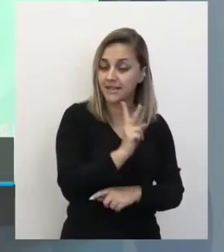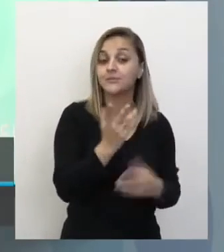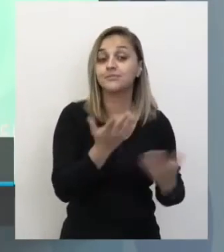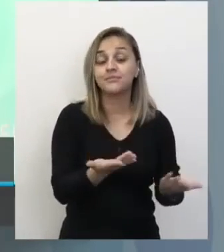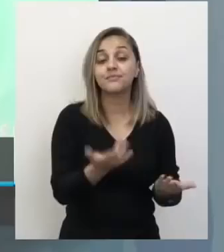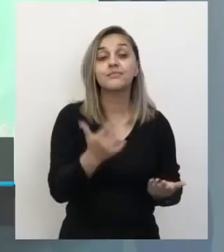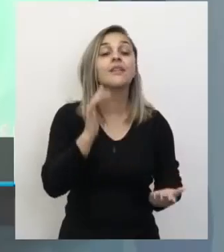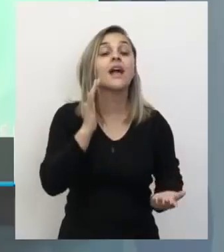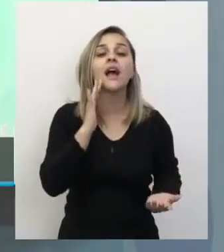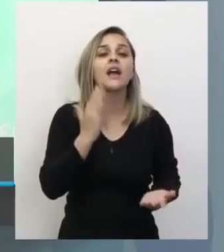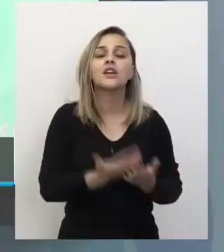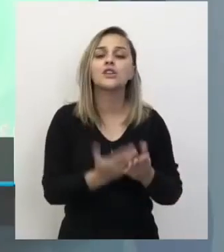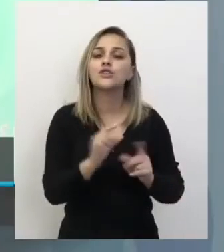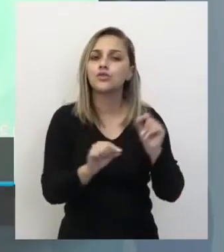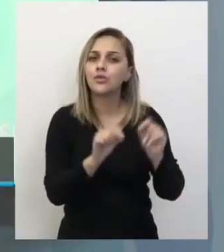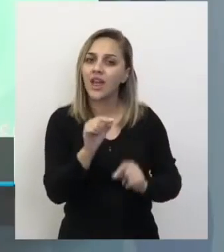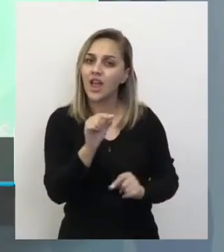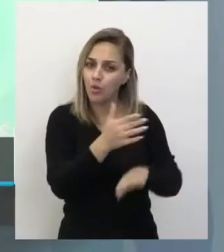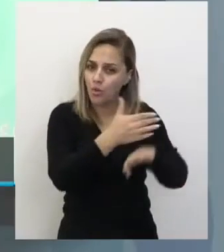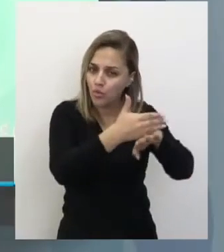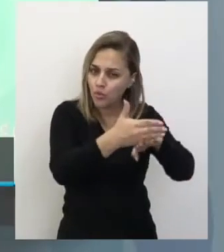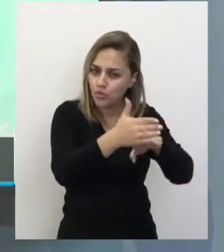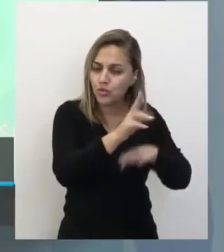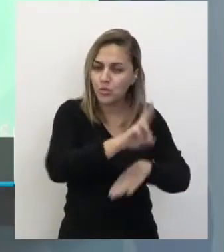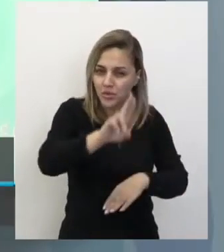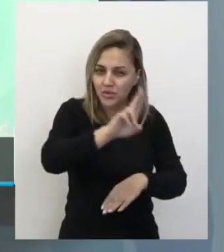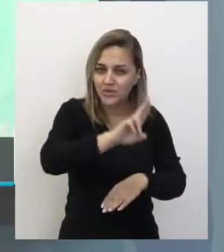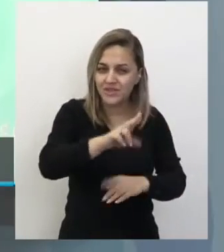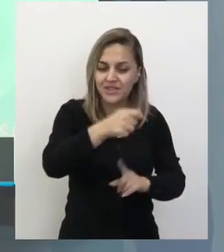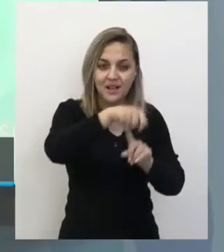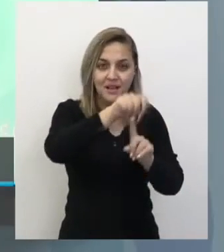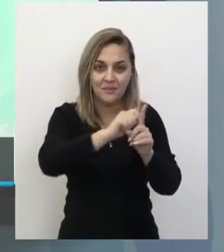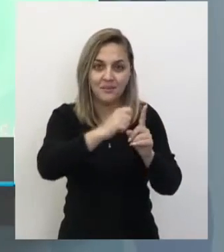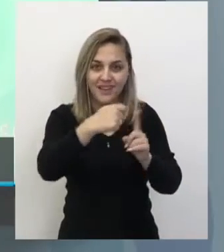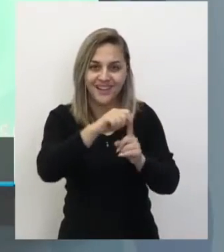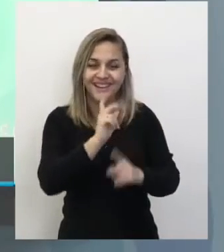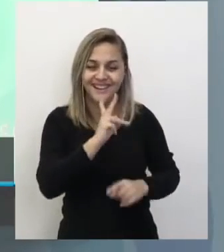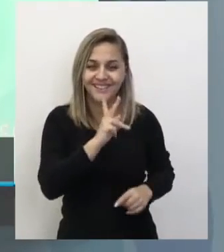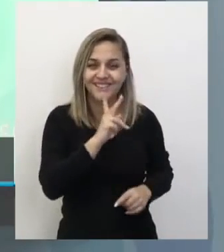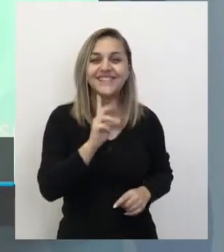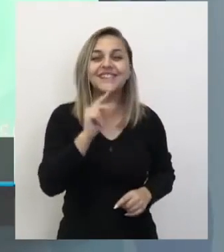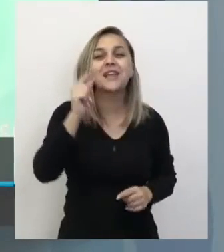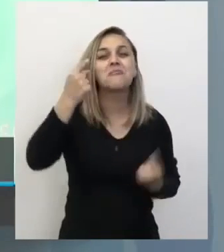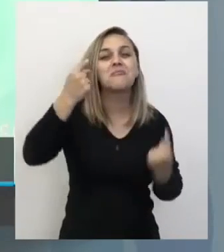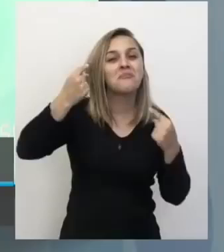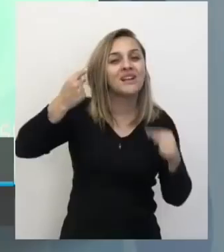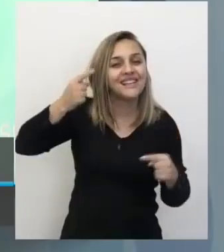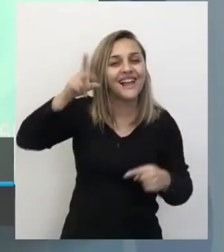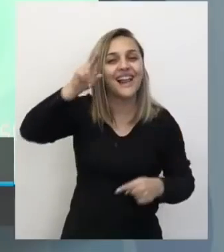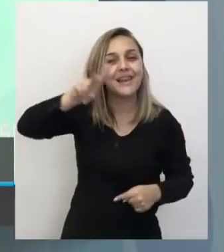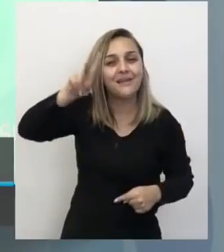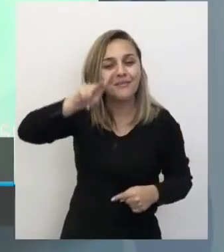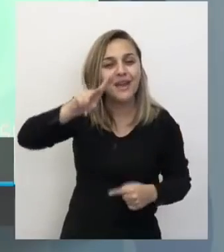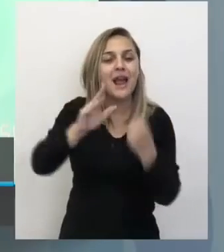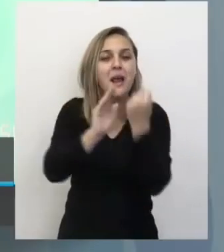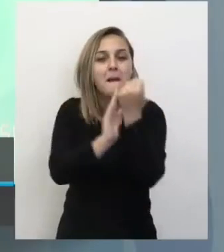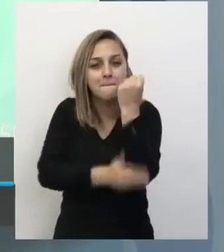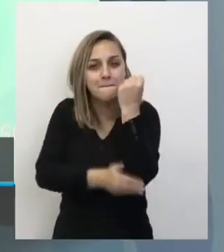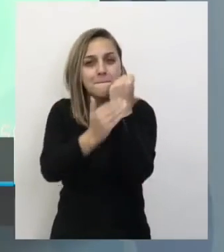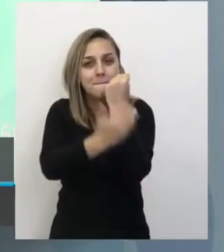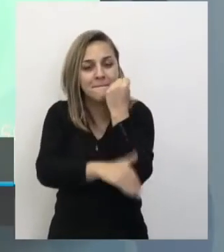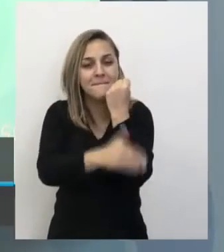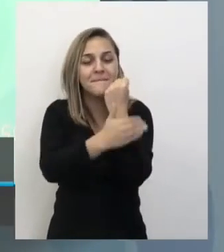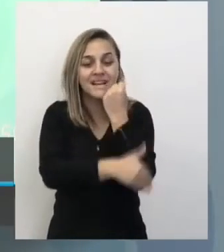Acredita-se que essa questão de usar a banana verde cozida, houve uma época em que a gente tem que lembrar que a mandioca aqui, né, os